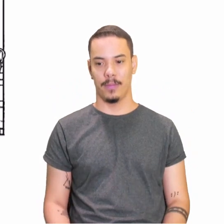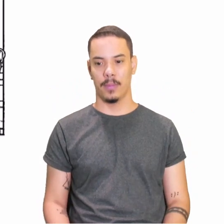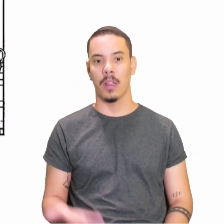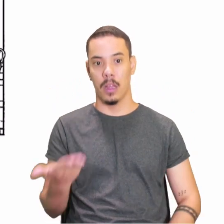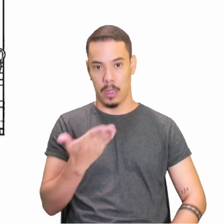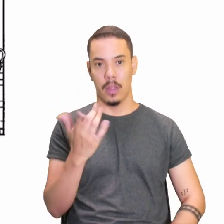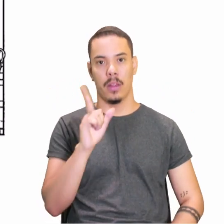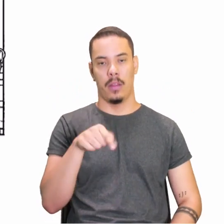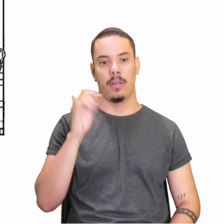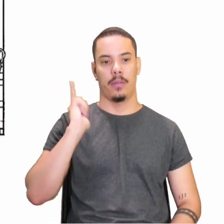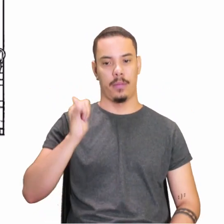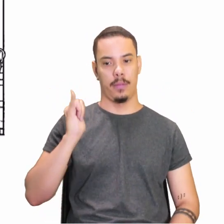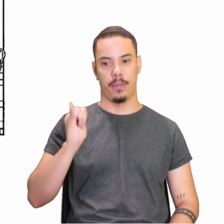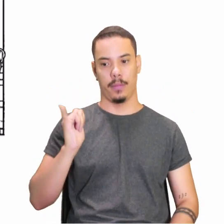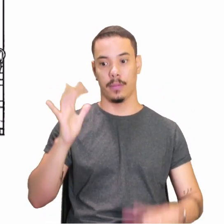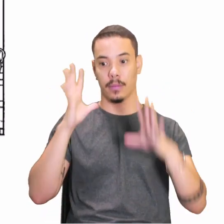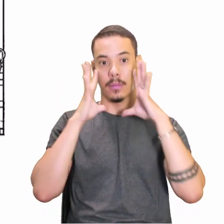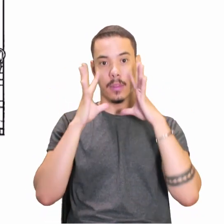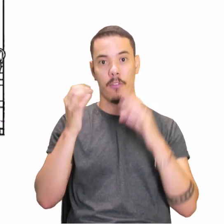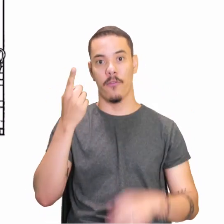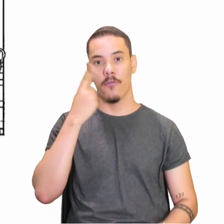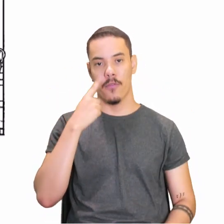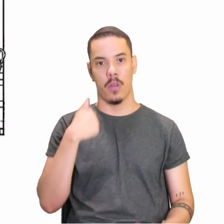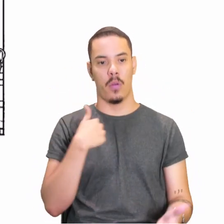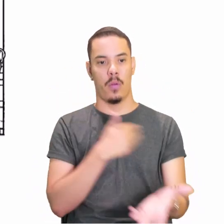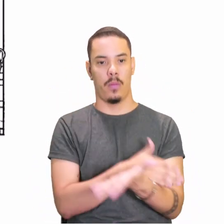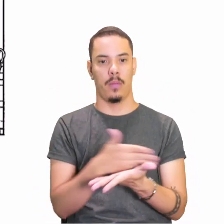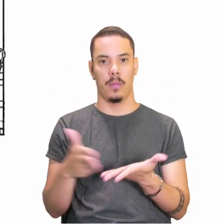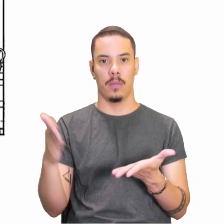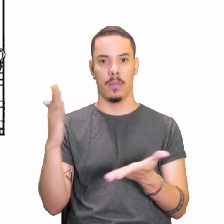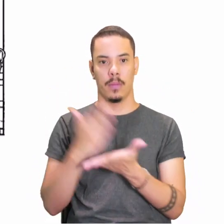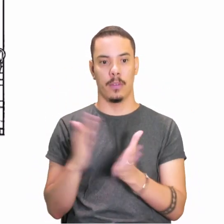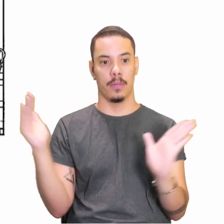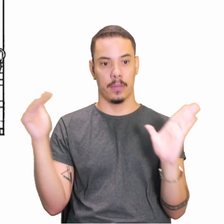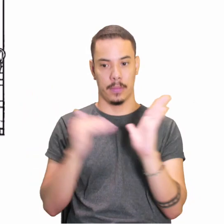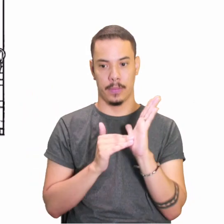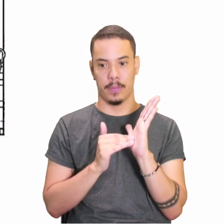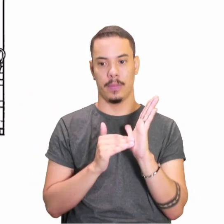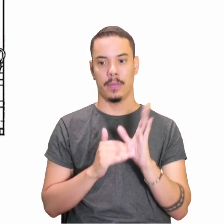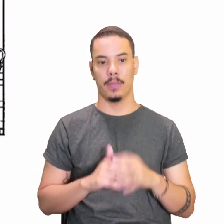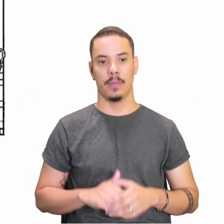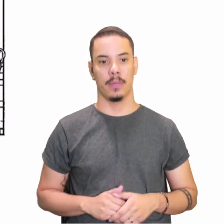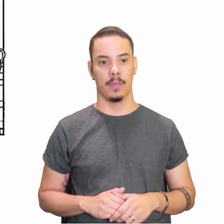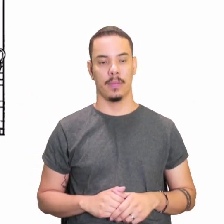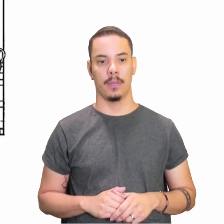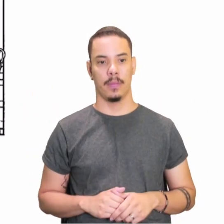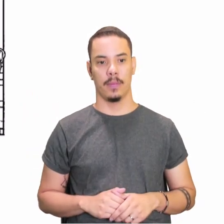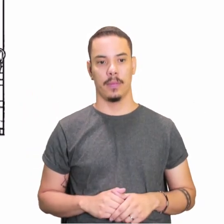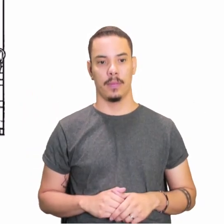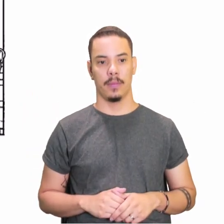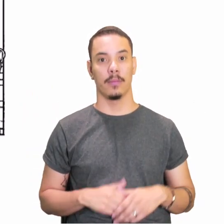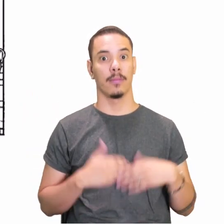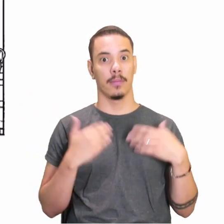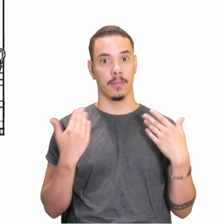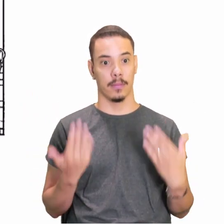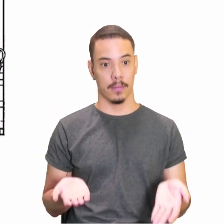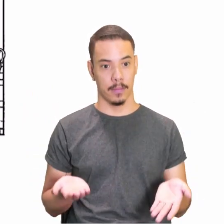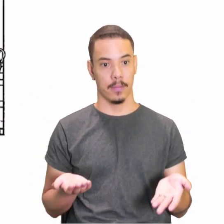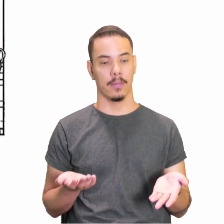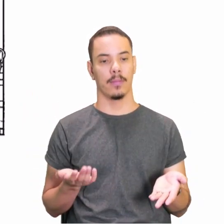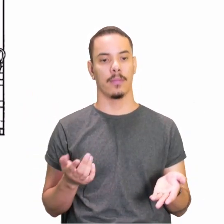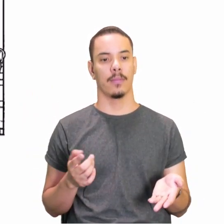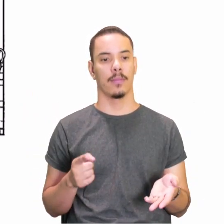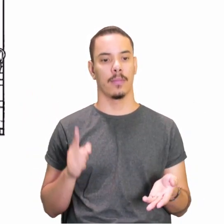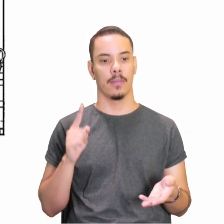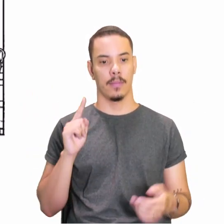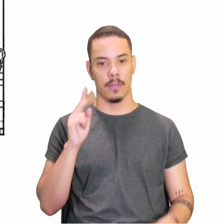a narração. E atenção, vamos ver começo, meio e fim? Olha só. Quer dizer que virando para